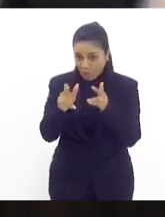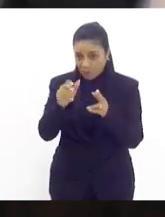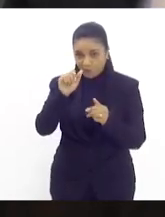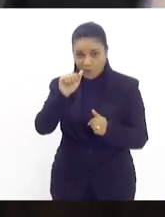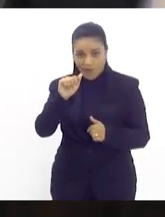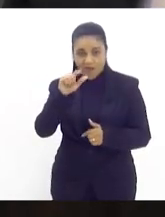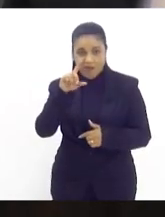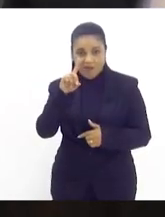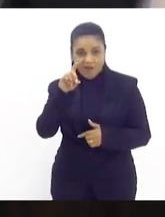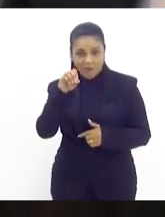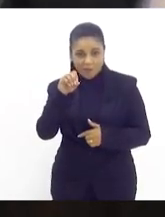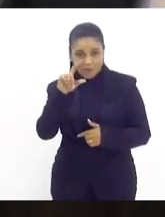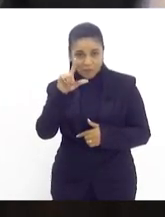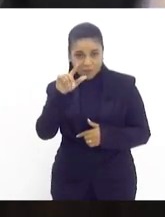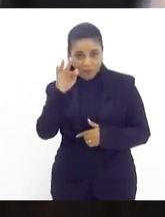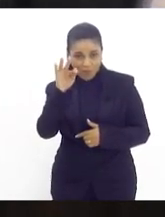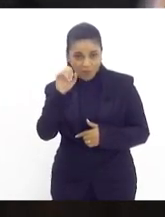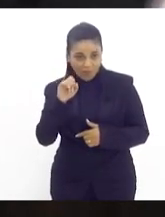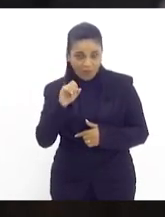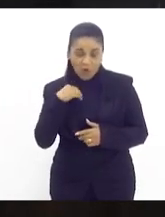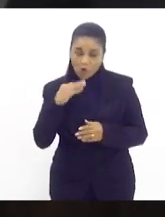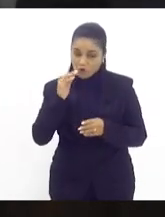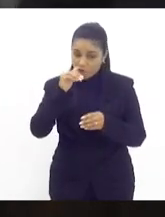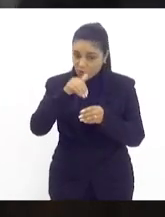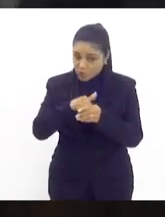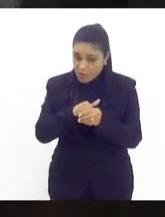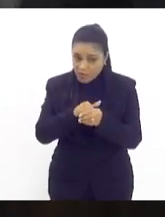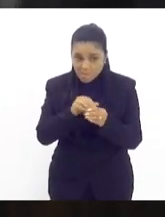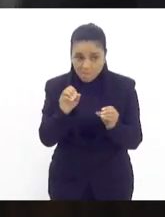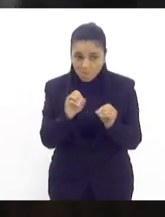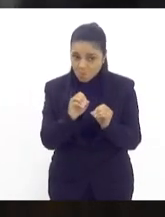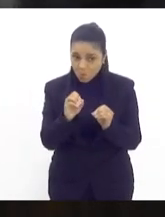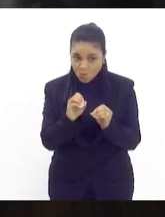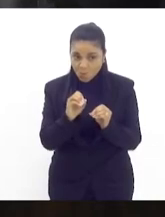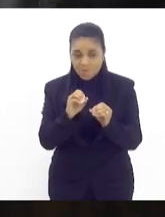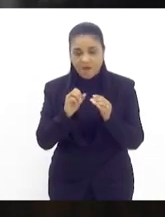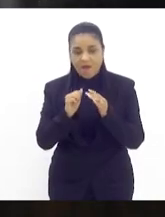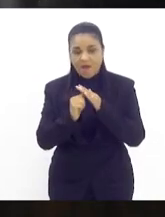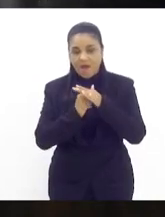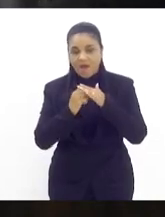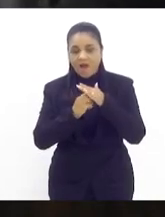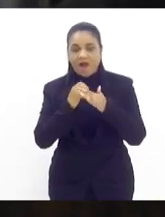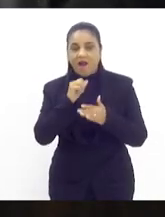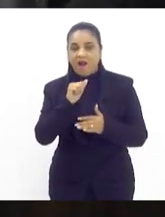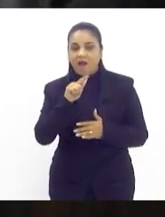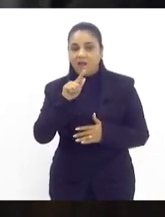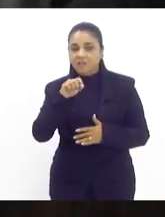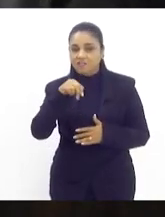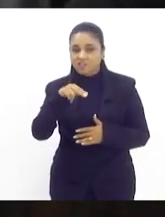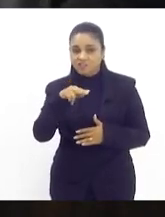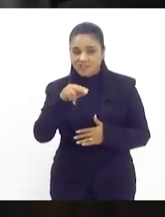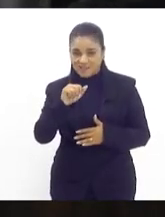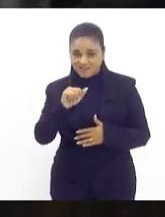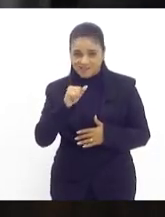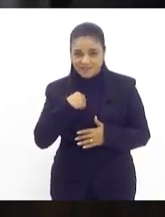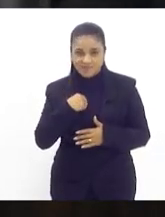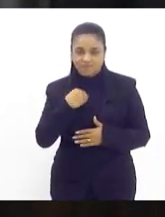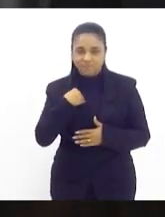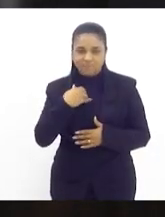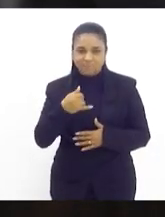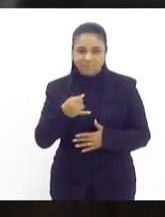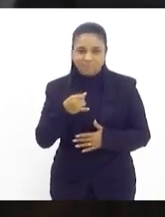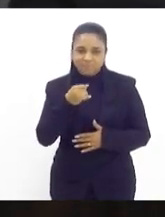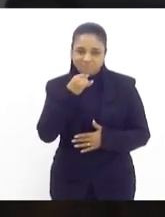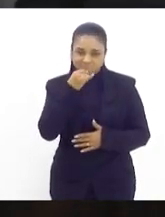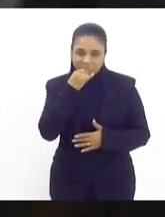não votaria em mais ninguém para a agência reguladora, pela decepção que eu tenho tido com as agências